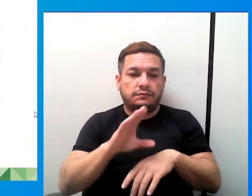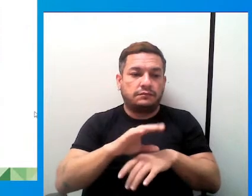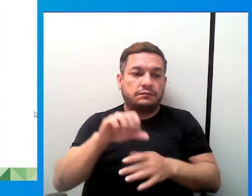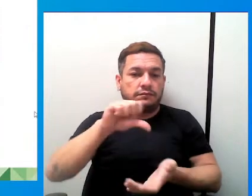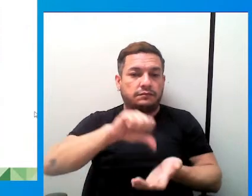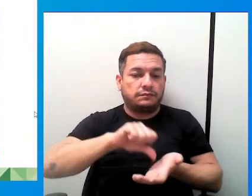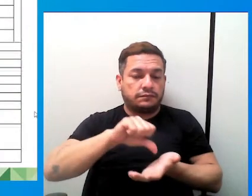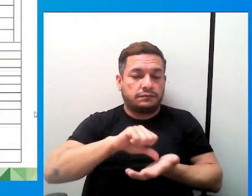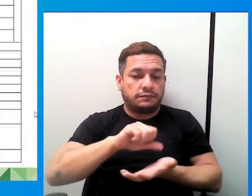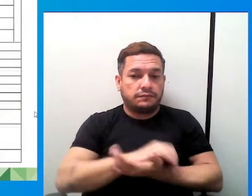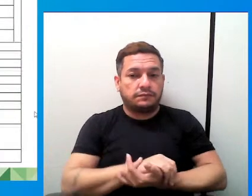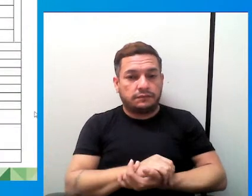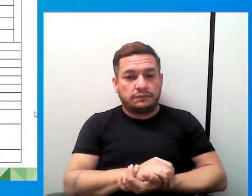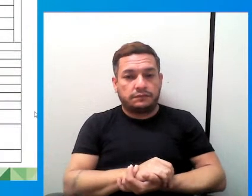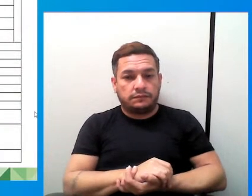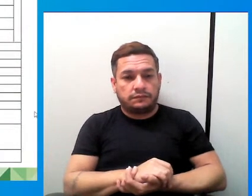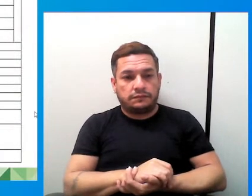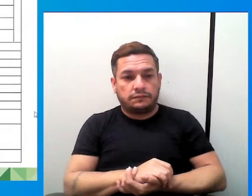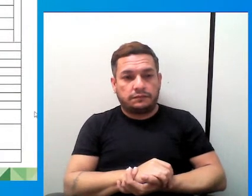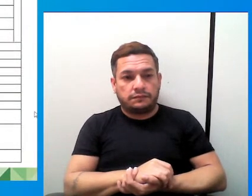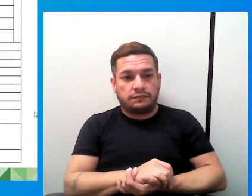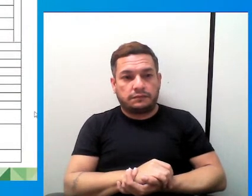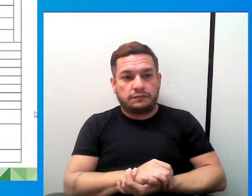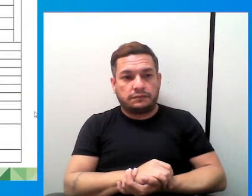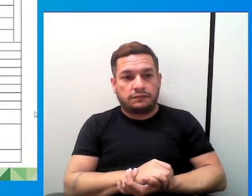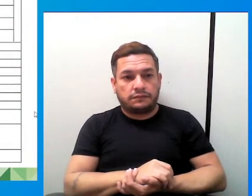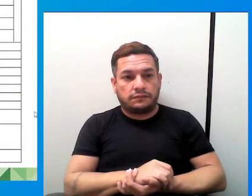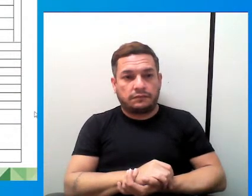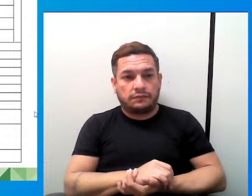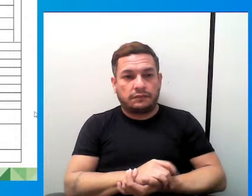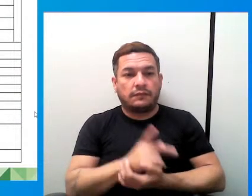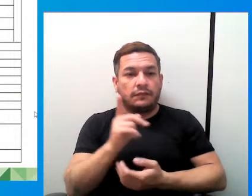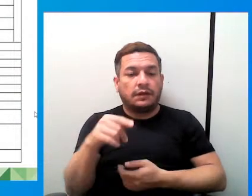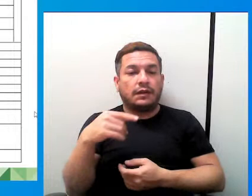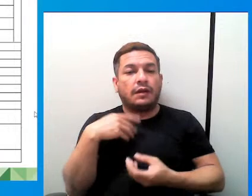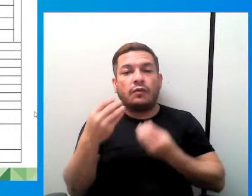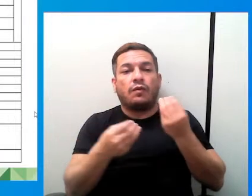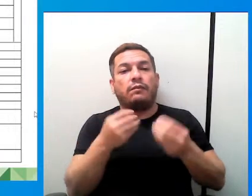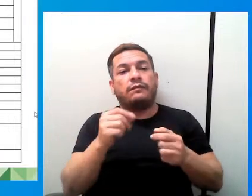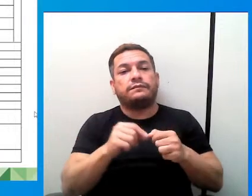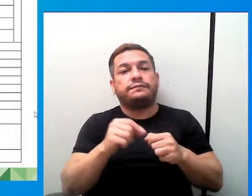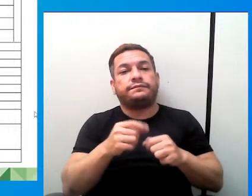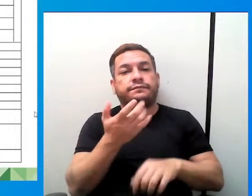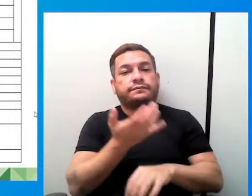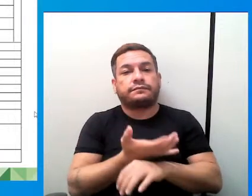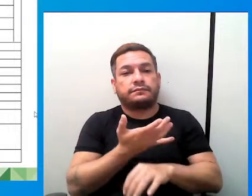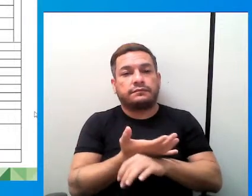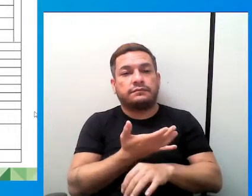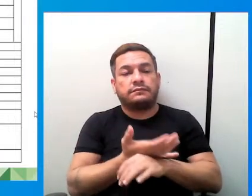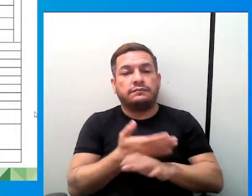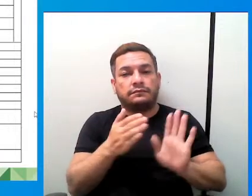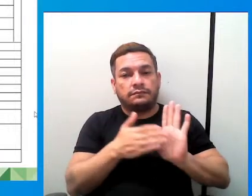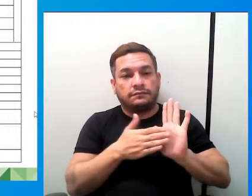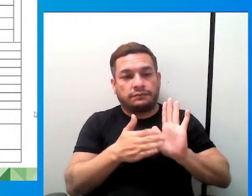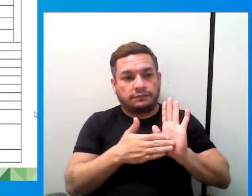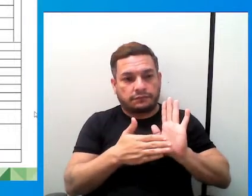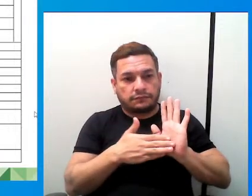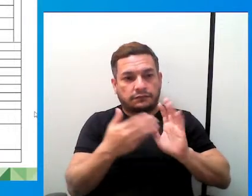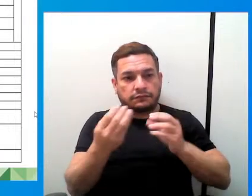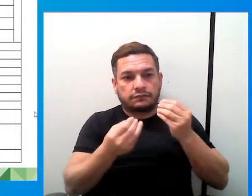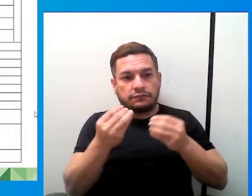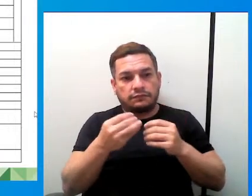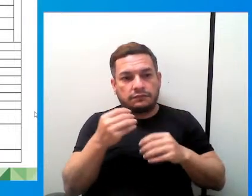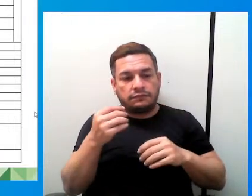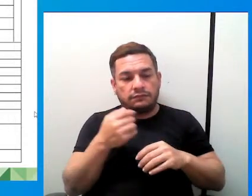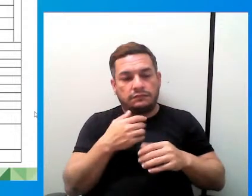campus Ananindeua. Aqui é o plano de disciplina, né? A ideia de otimizar e de enxugar